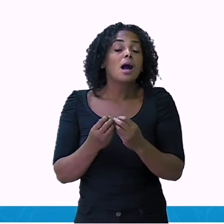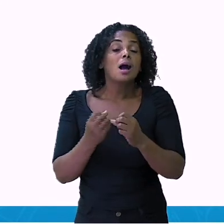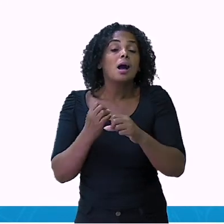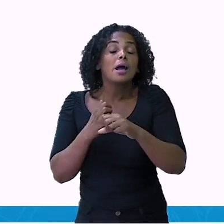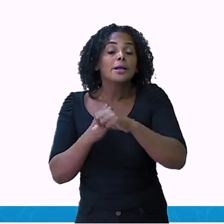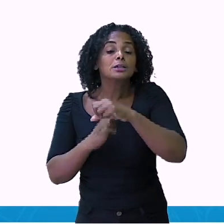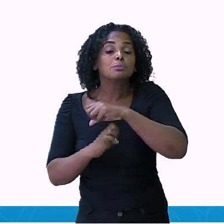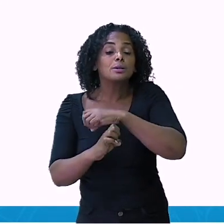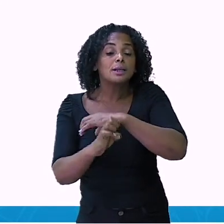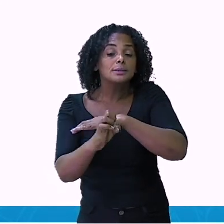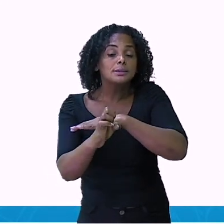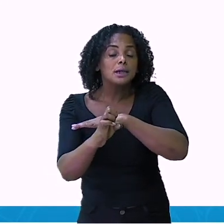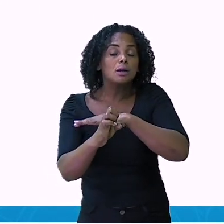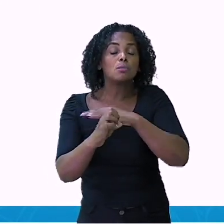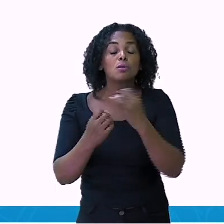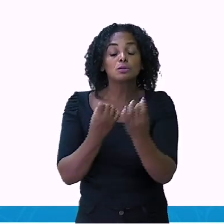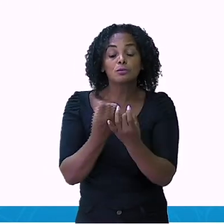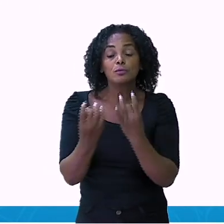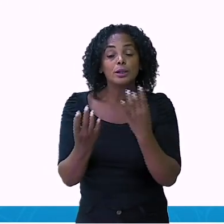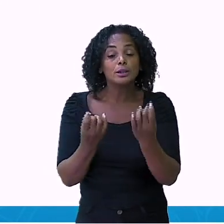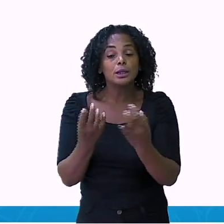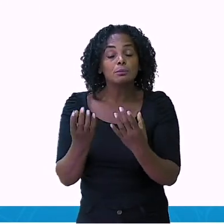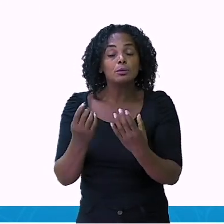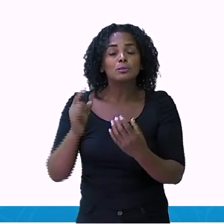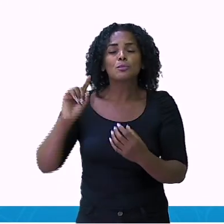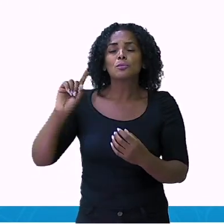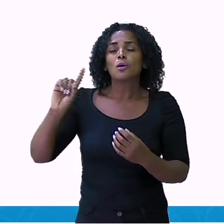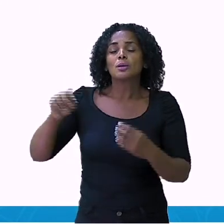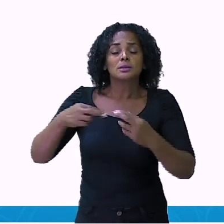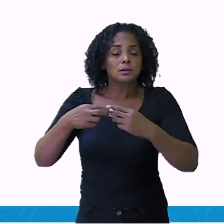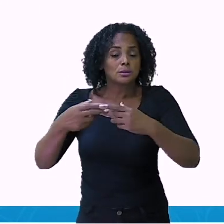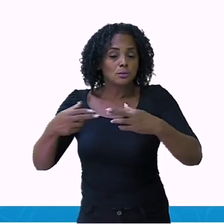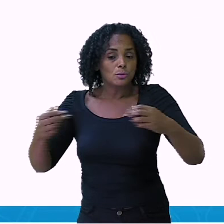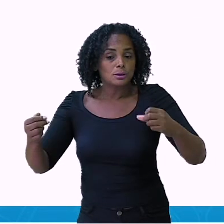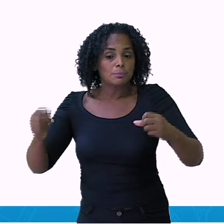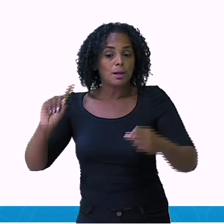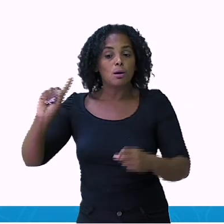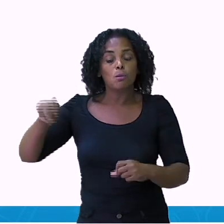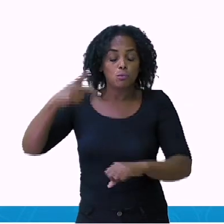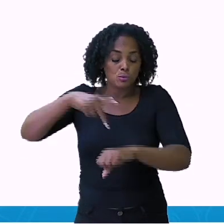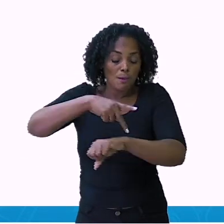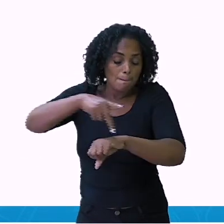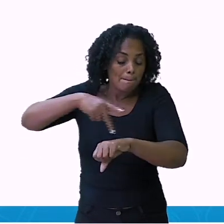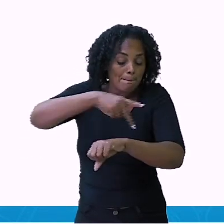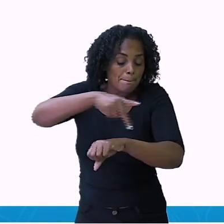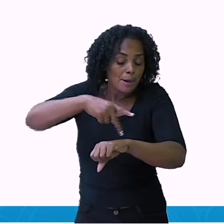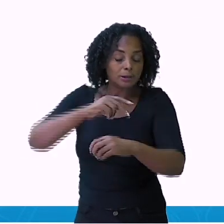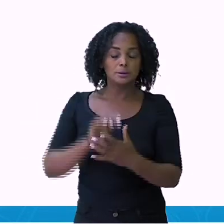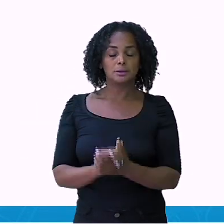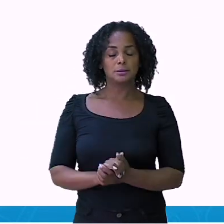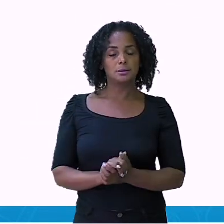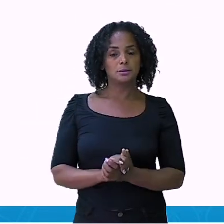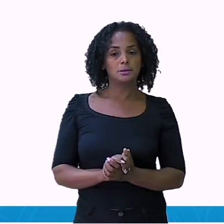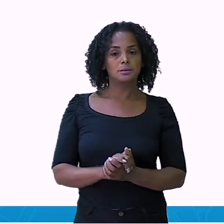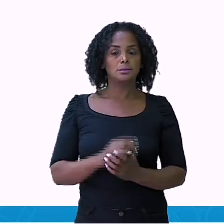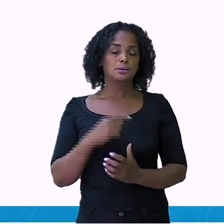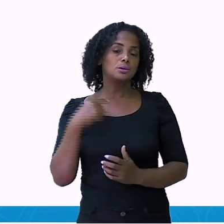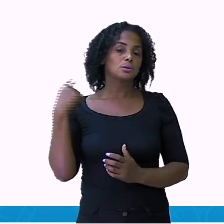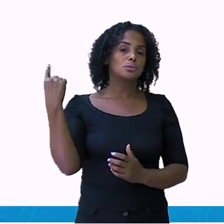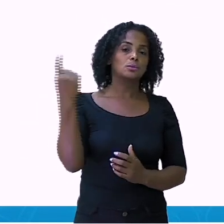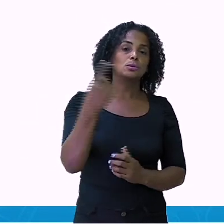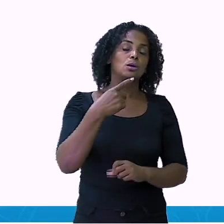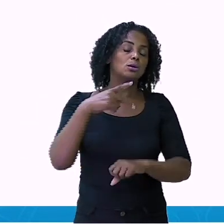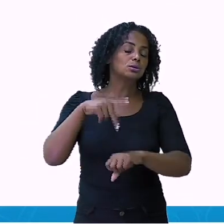é quando vendemos nossas mercadorias para outro país. Veja bem, nosso país, o Brasil, ele é